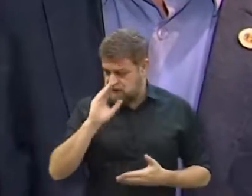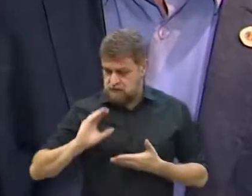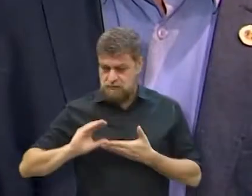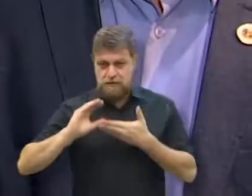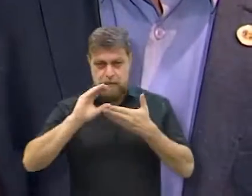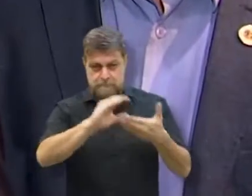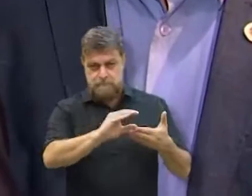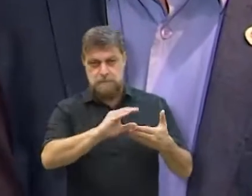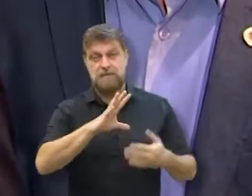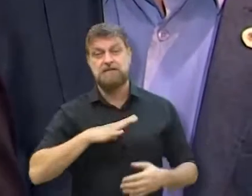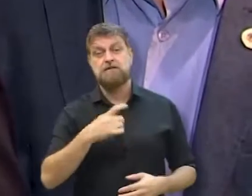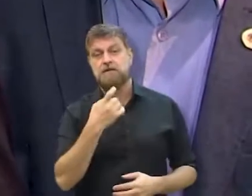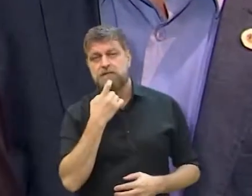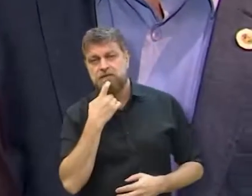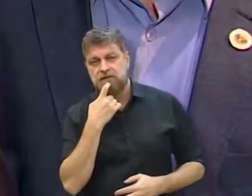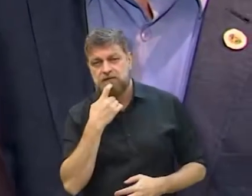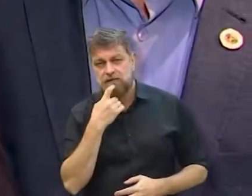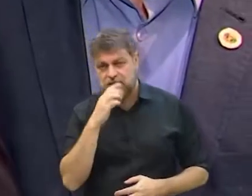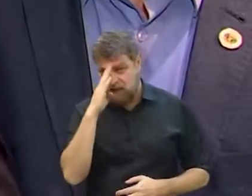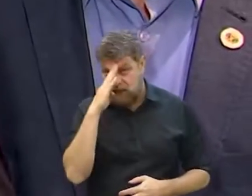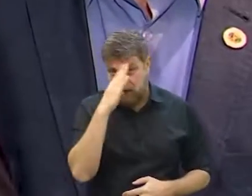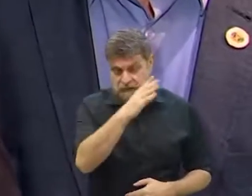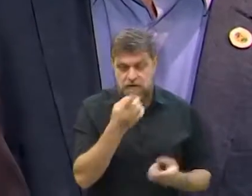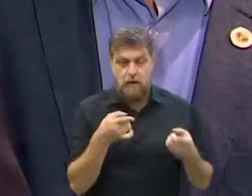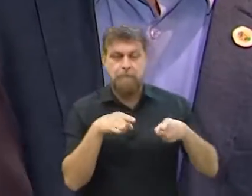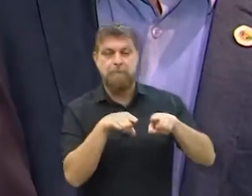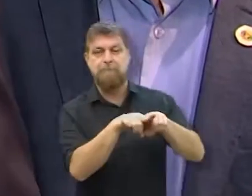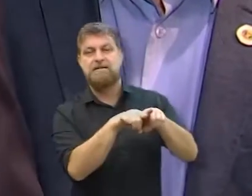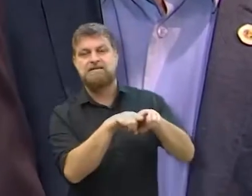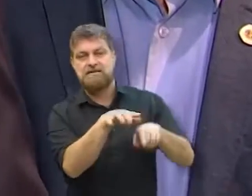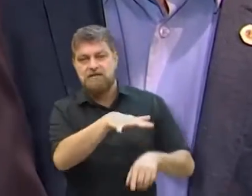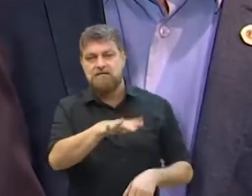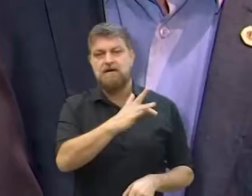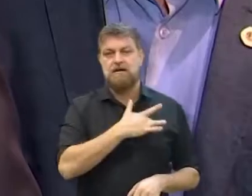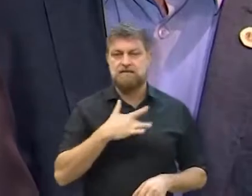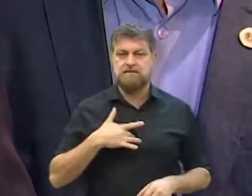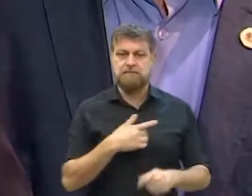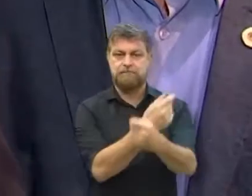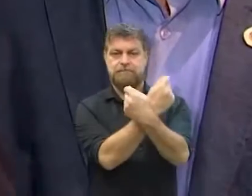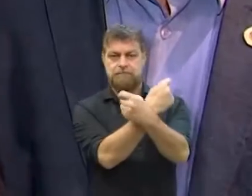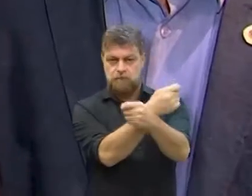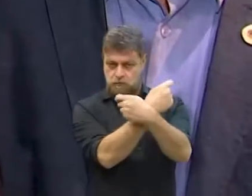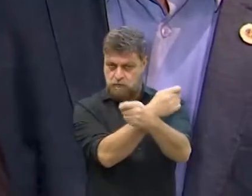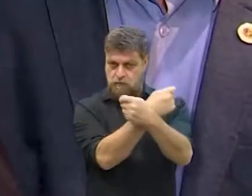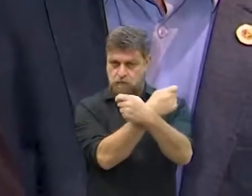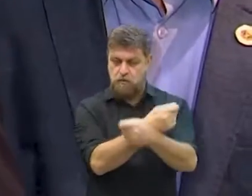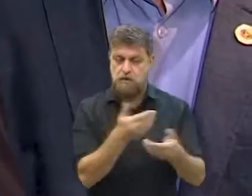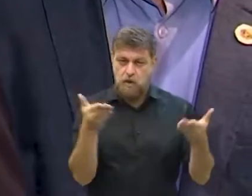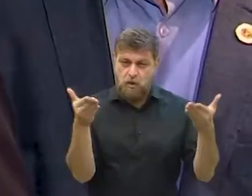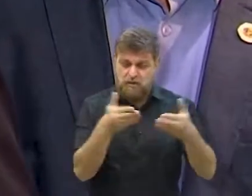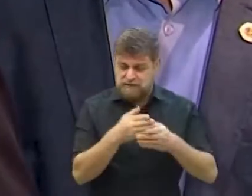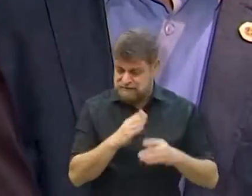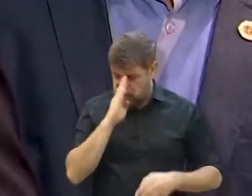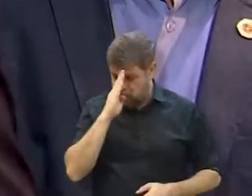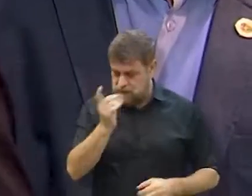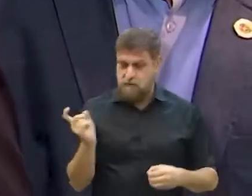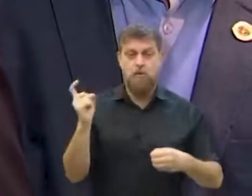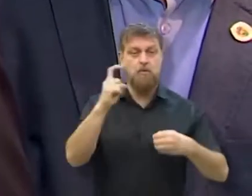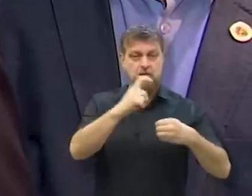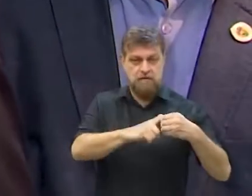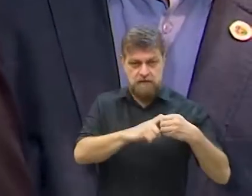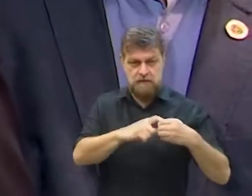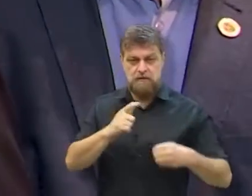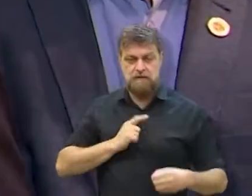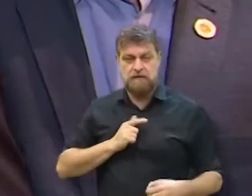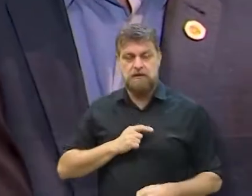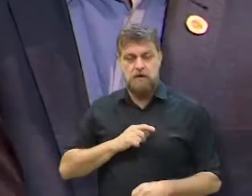recurso diretamente no município, é no principal parceiro do município na área de saúde. O Hospital da PUC hoje é o principal